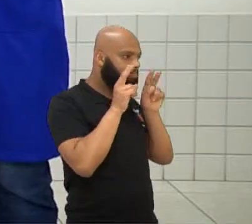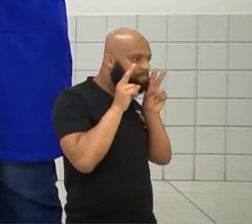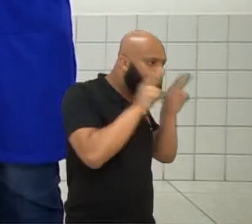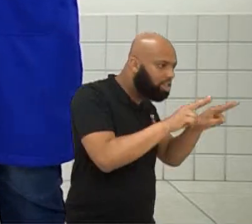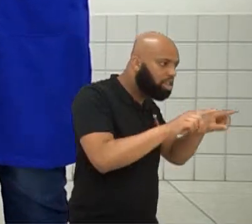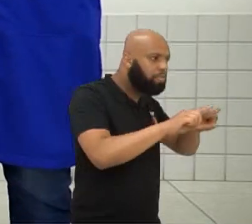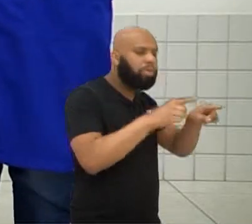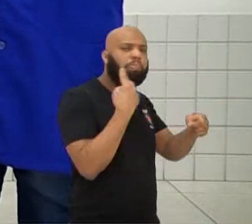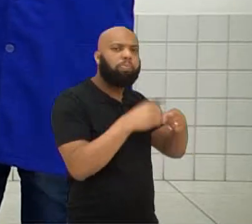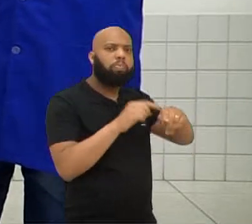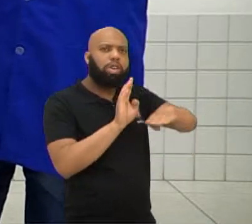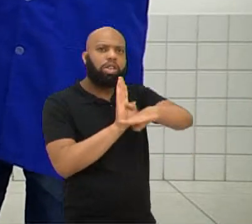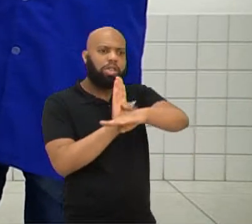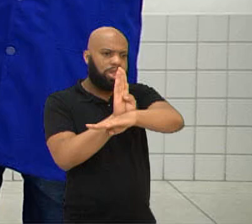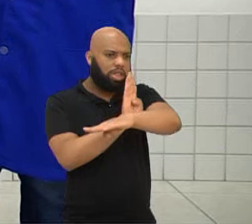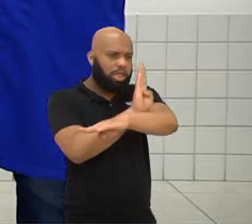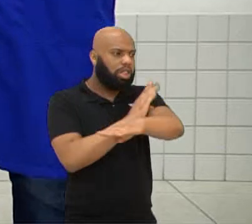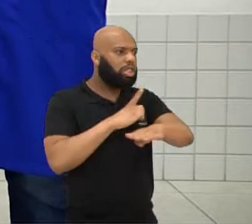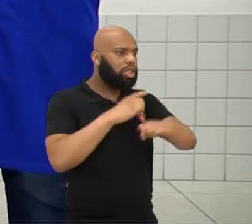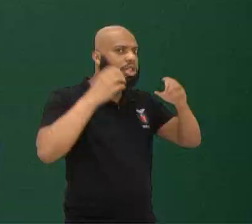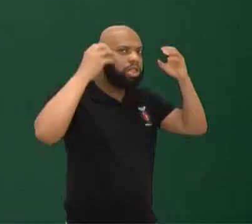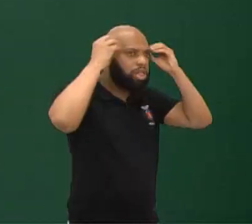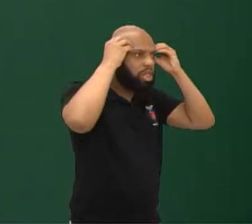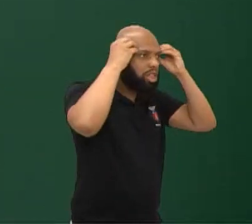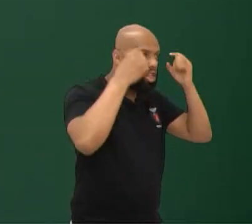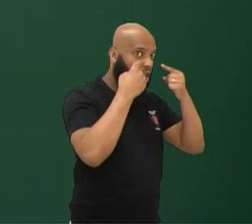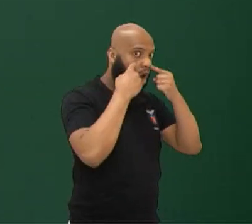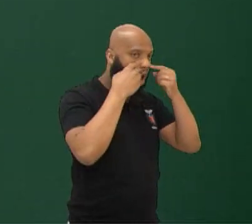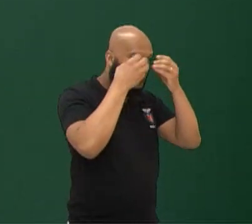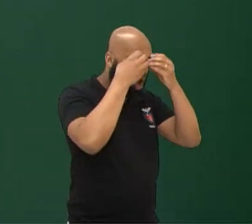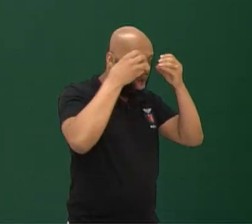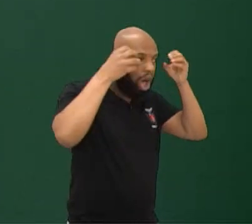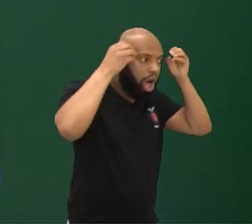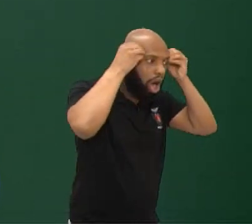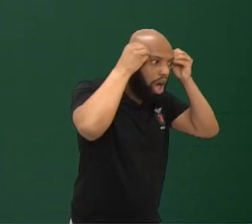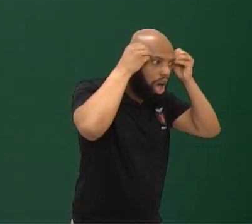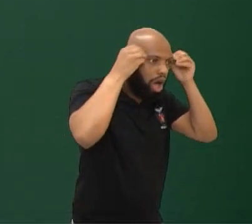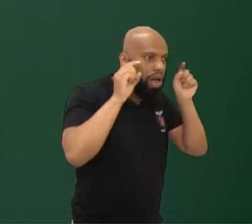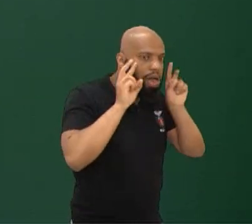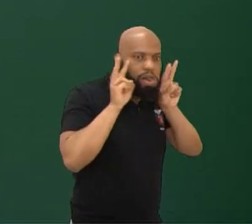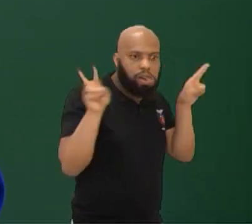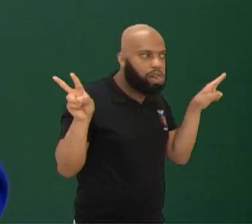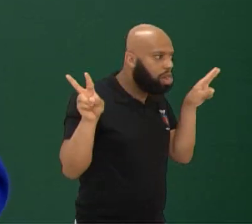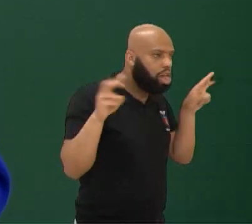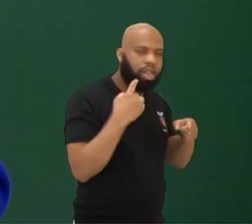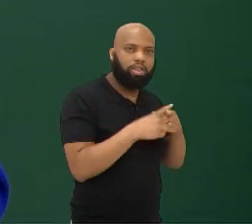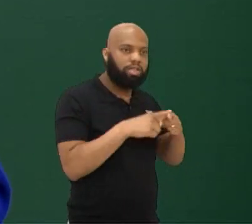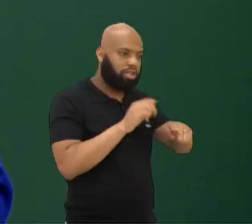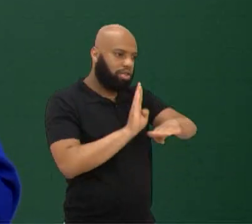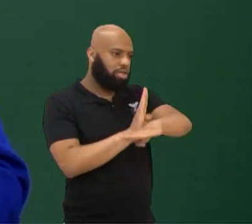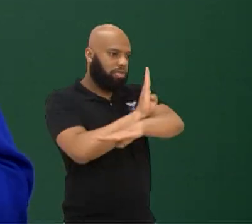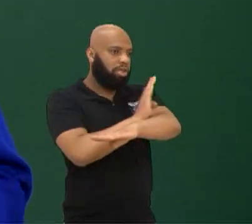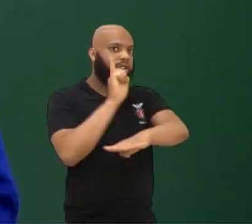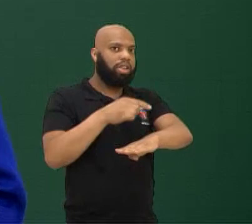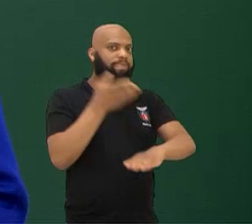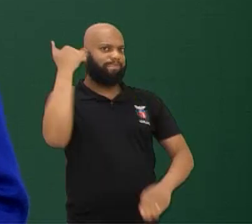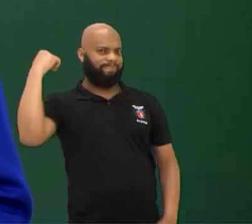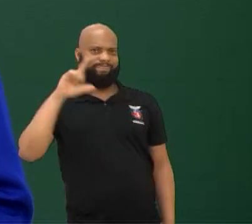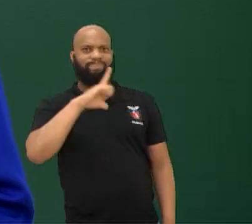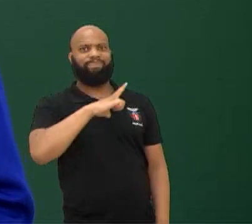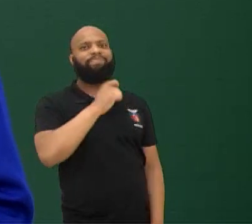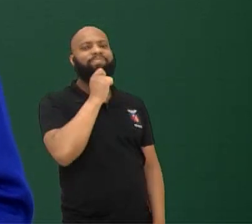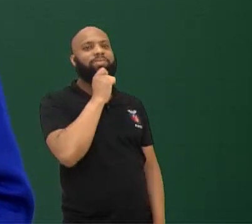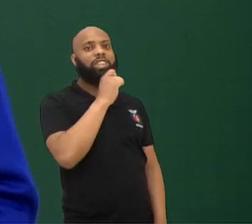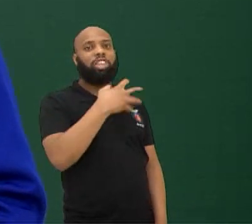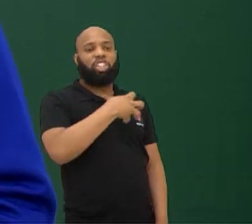Muito bem colocado. Por que os tubarões têm olhos laterais? Os tubarões, eles são organismos mais primitivos. Tá? Então, eles ainda estavam dentro